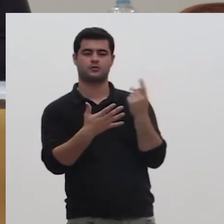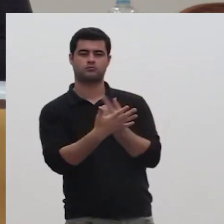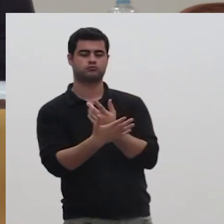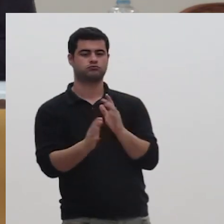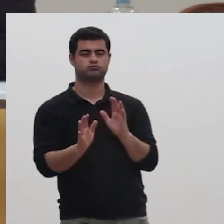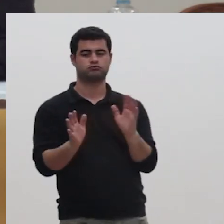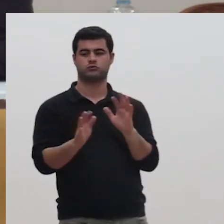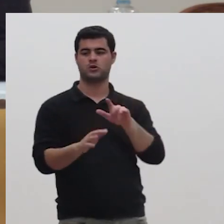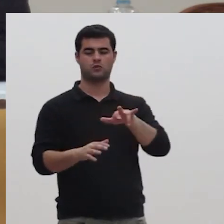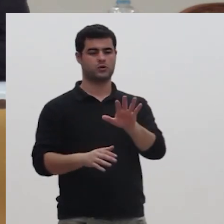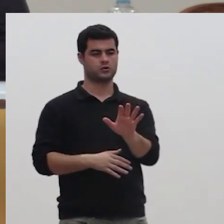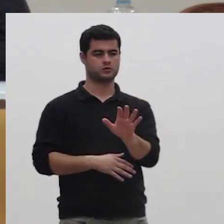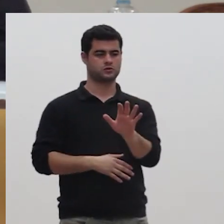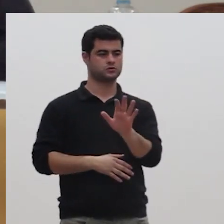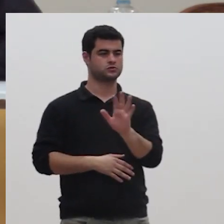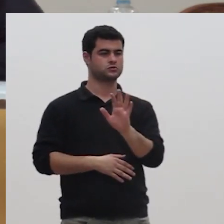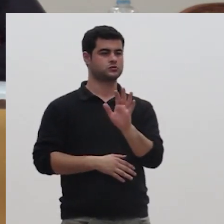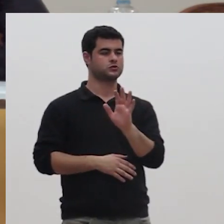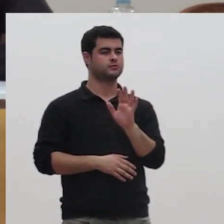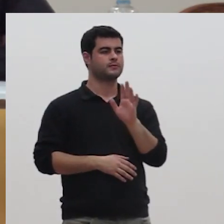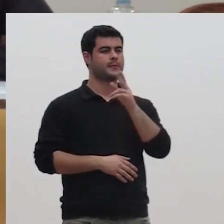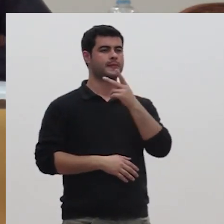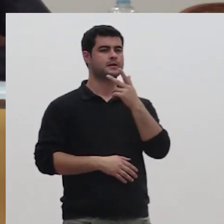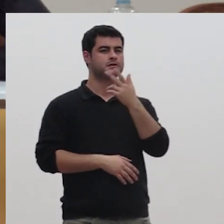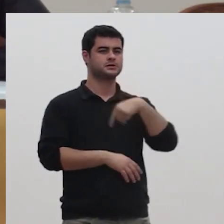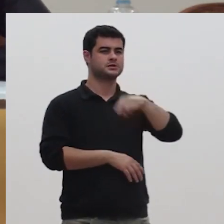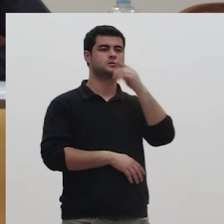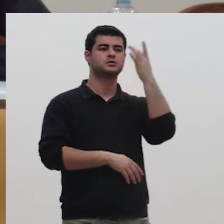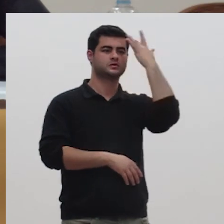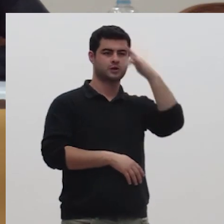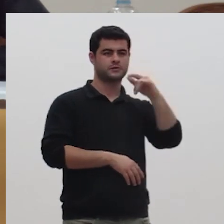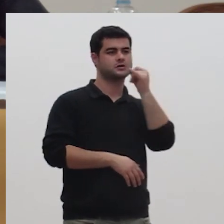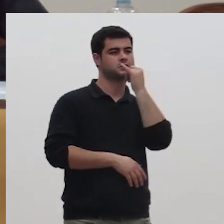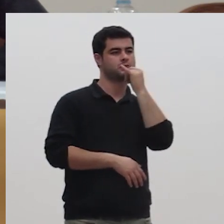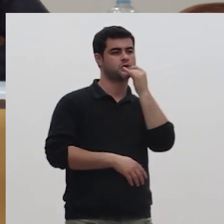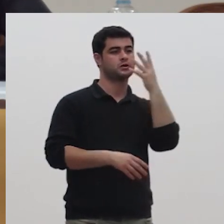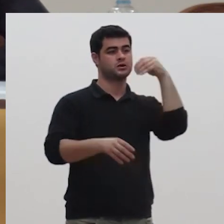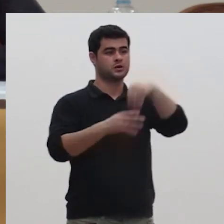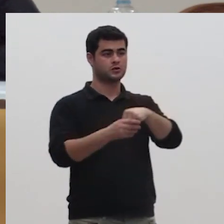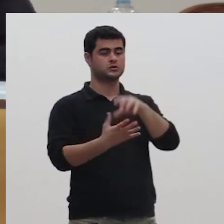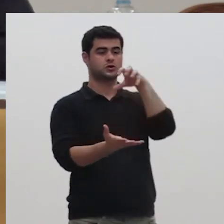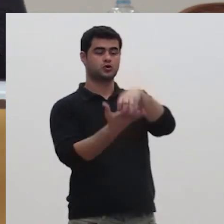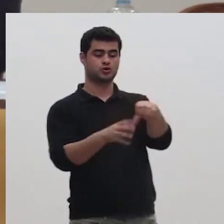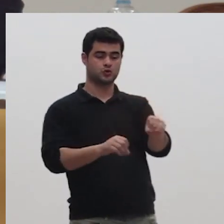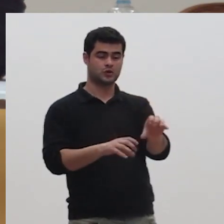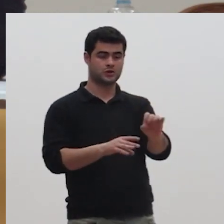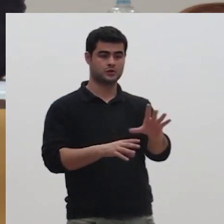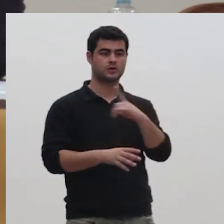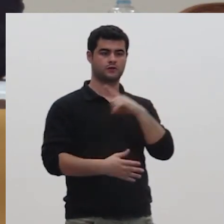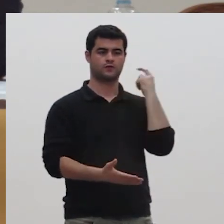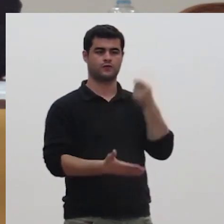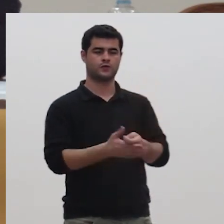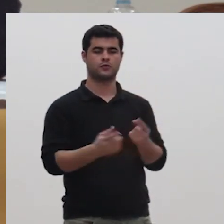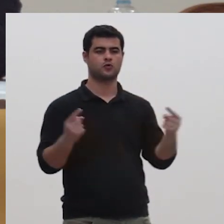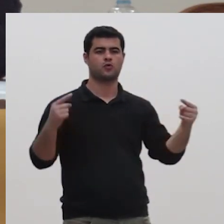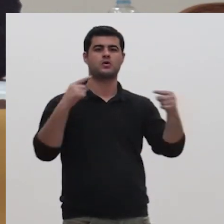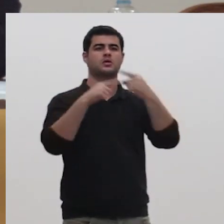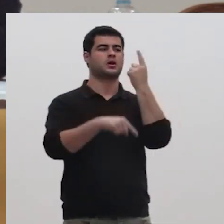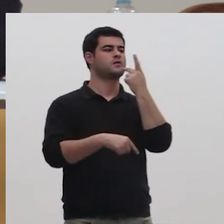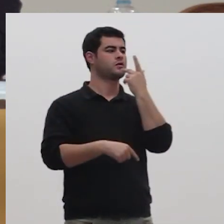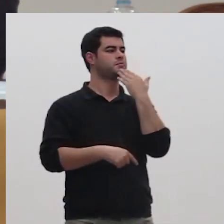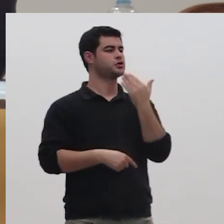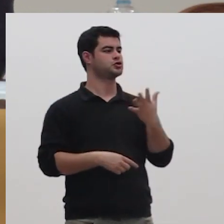não sabe, como, por exemplo, essa que os estudantes se referiram, que o setor de educação assumiu uma posição firmemente contrária e pedindo a